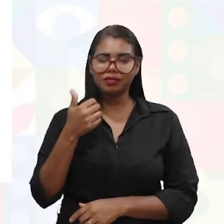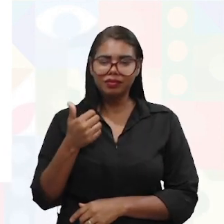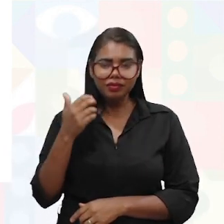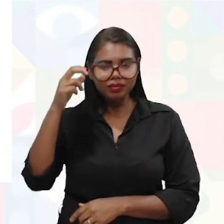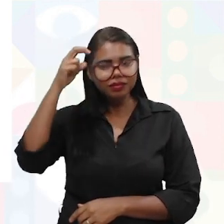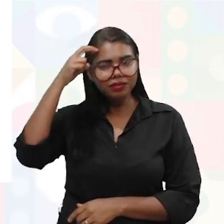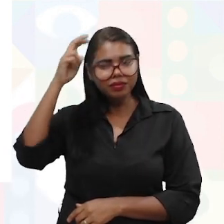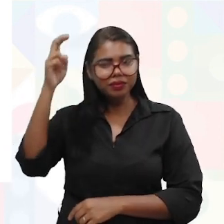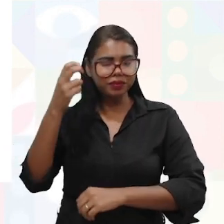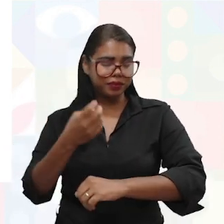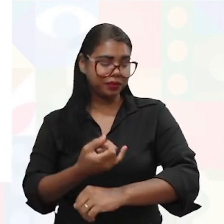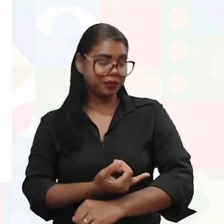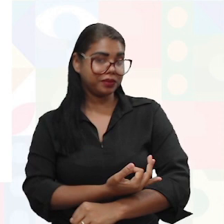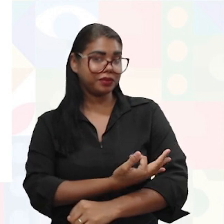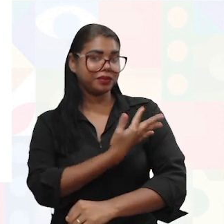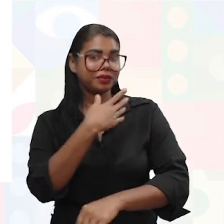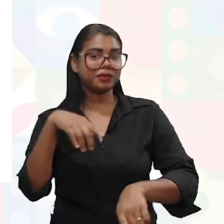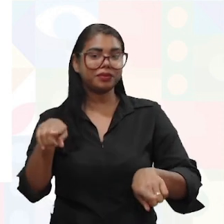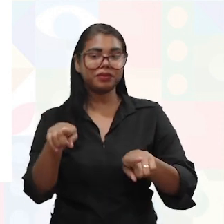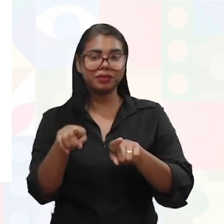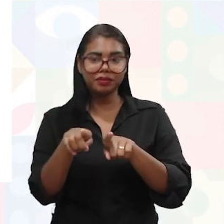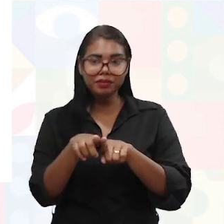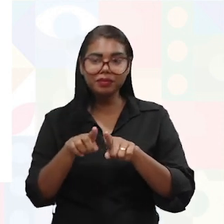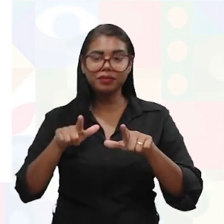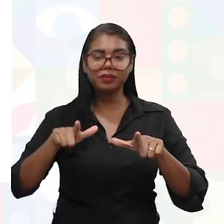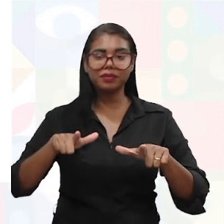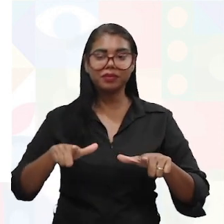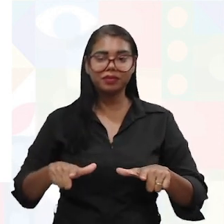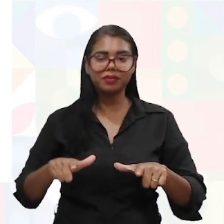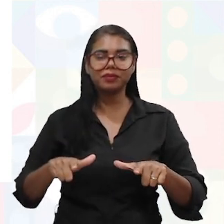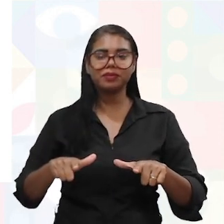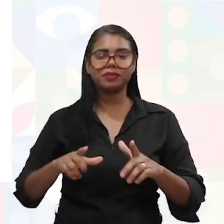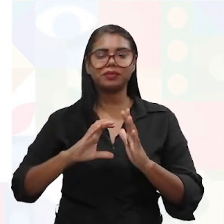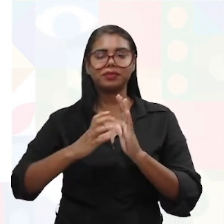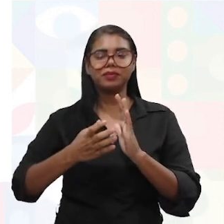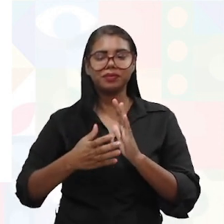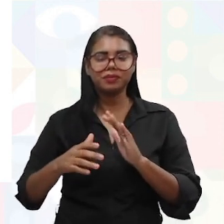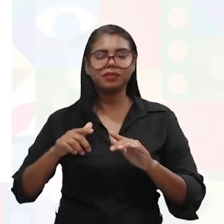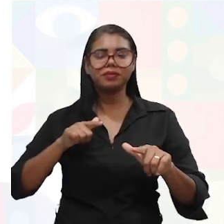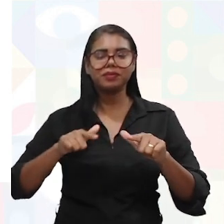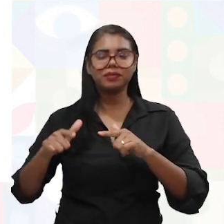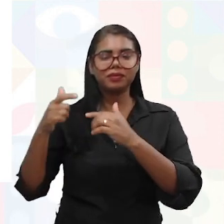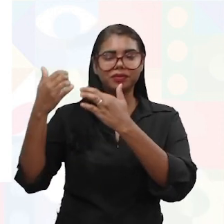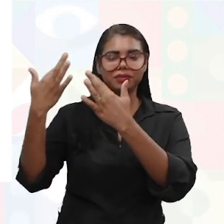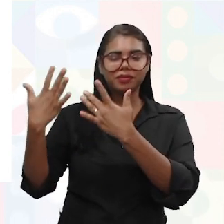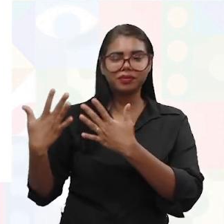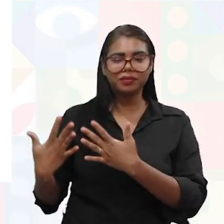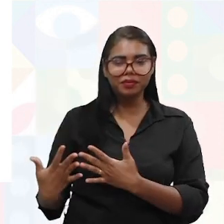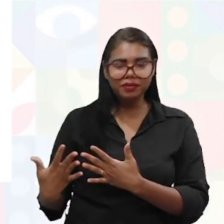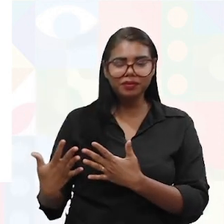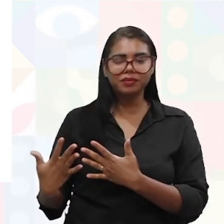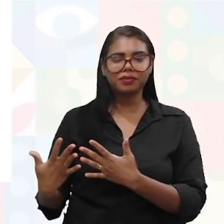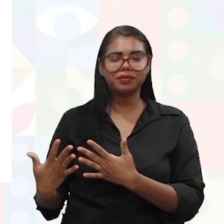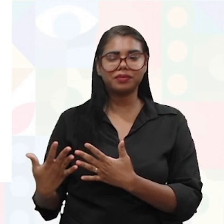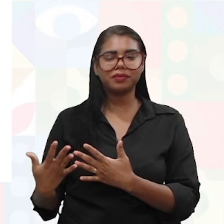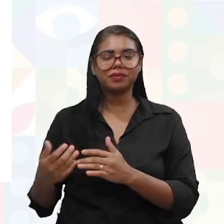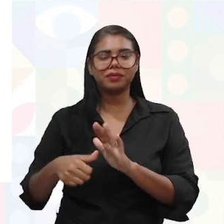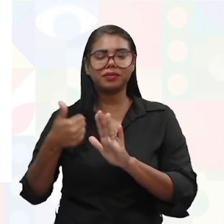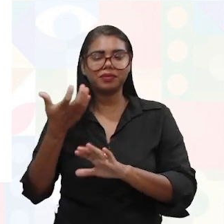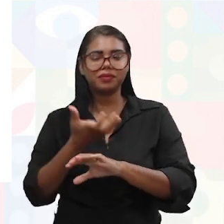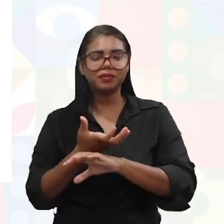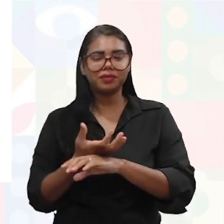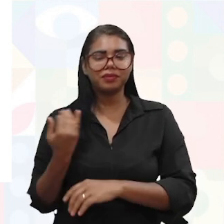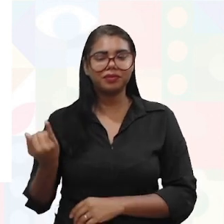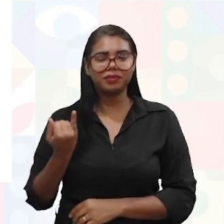inteligência emocional dentro desse ambiente como já falamos anteriormente é